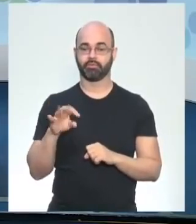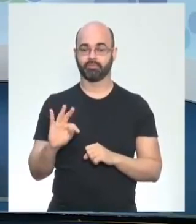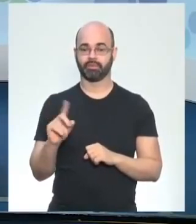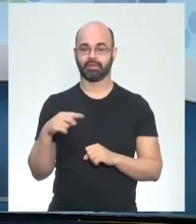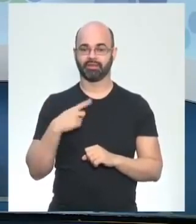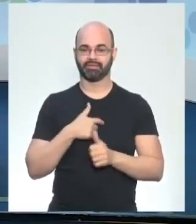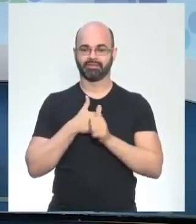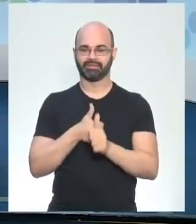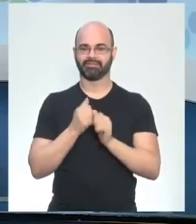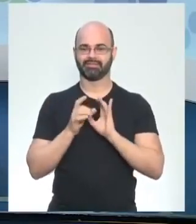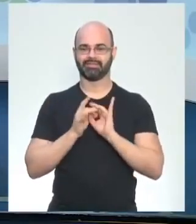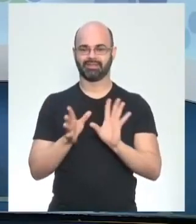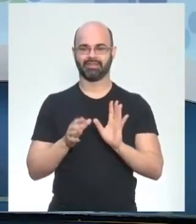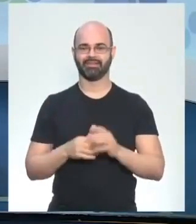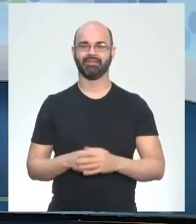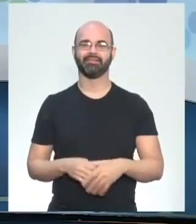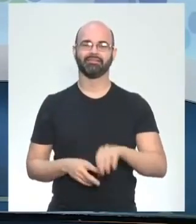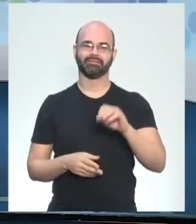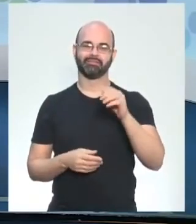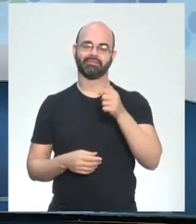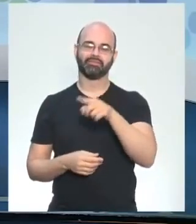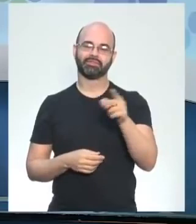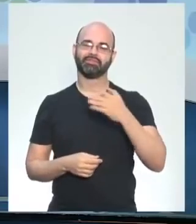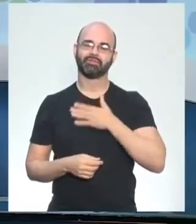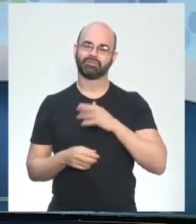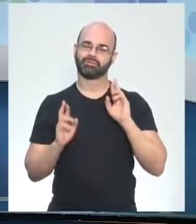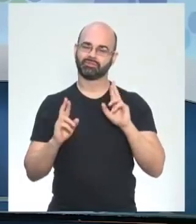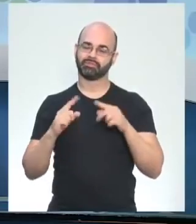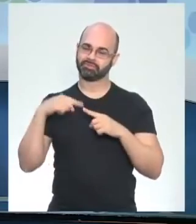Sou eu. Beleza, espero que vocês tenham gostado. Até a